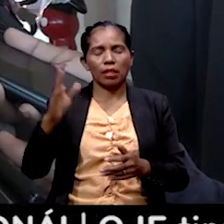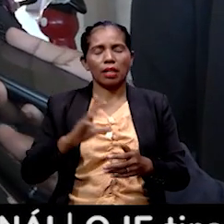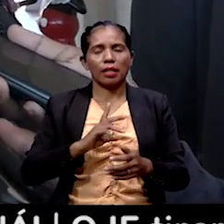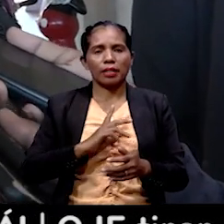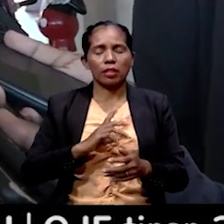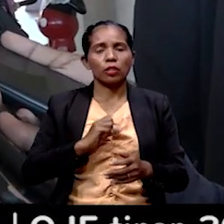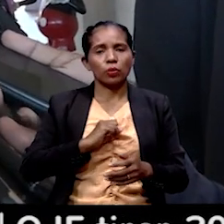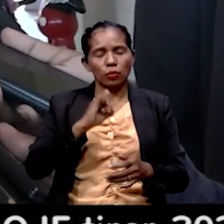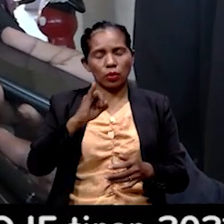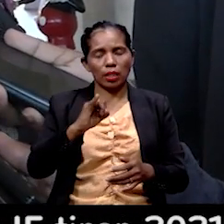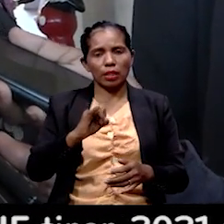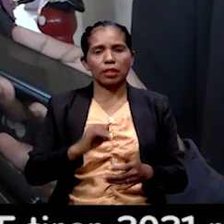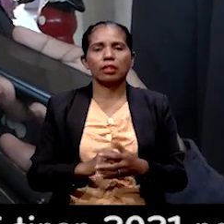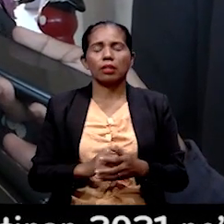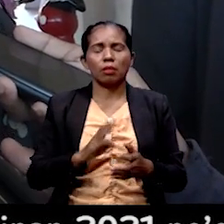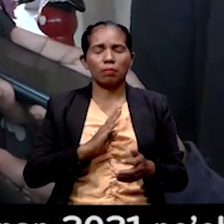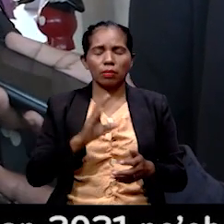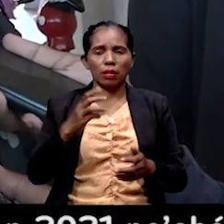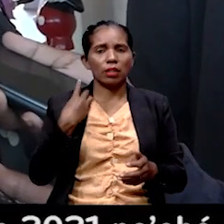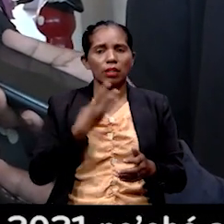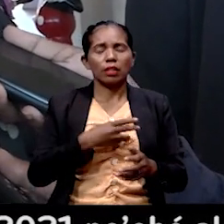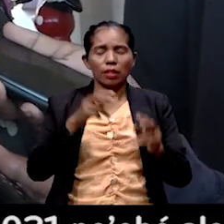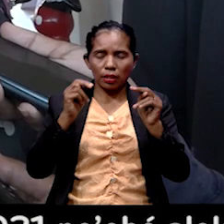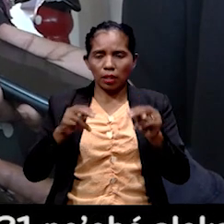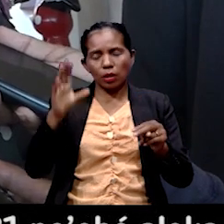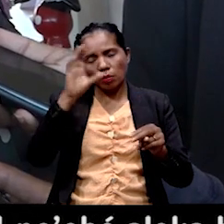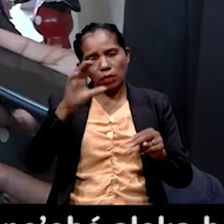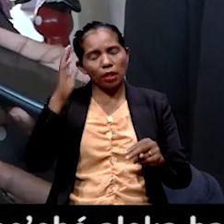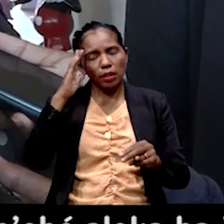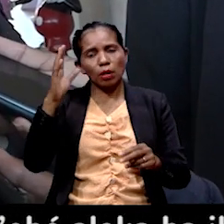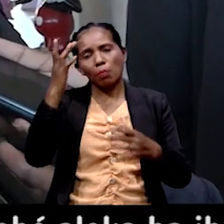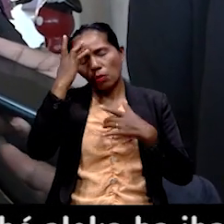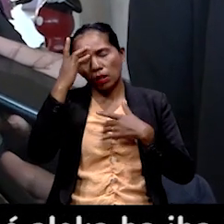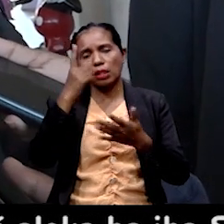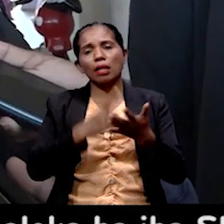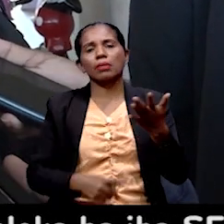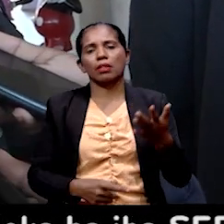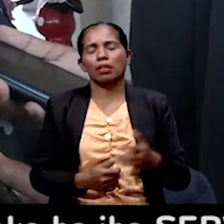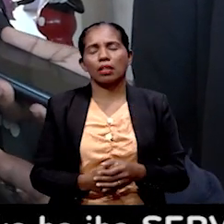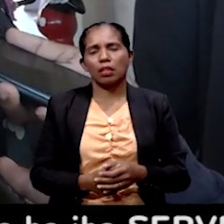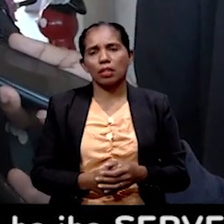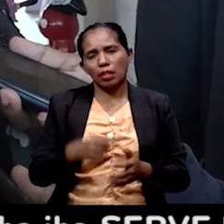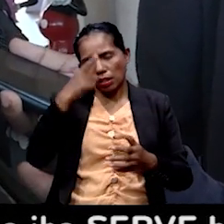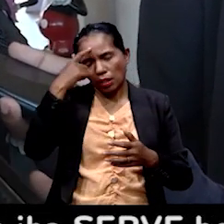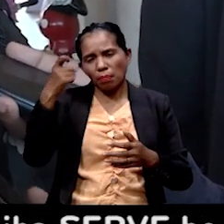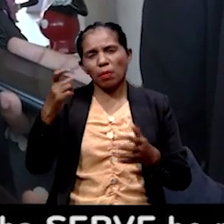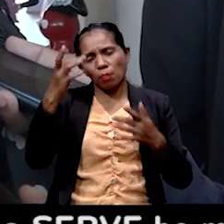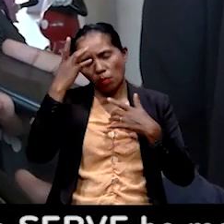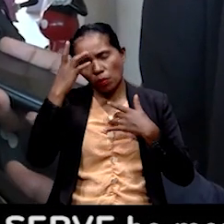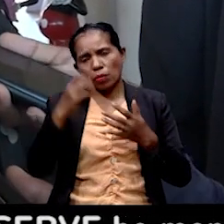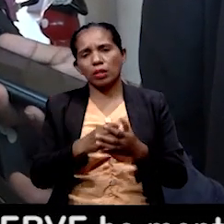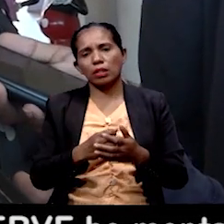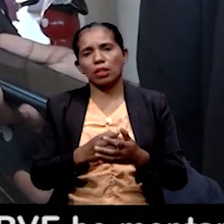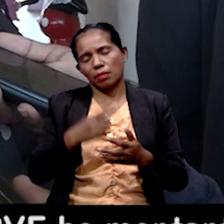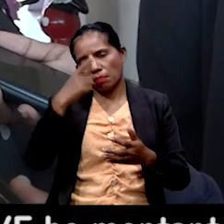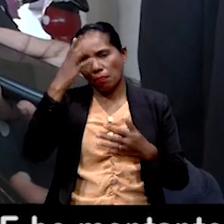tuai ia número mata agora tem que buscar até né moras é uma mata né tamba seja mata tamba ser né moras que mata tamba